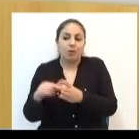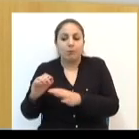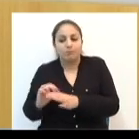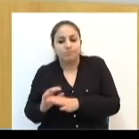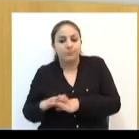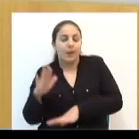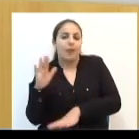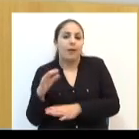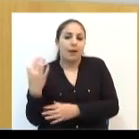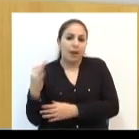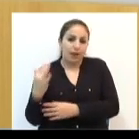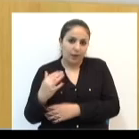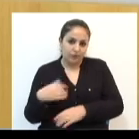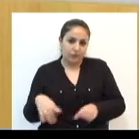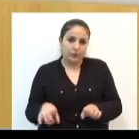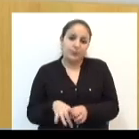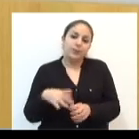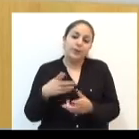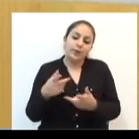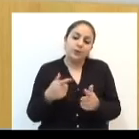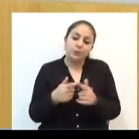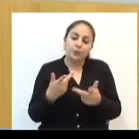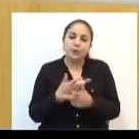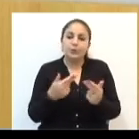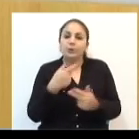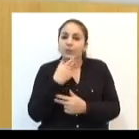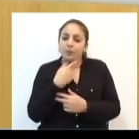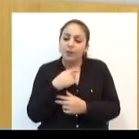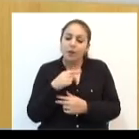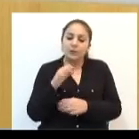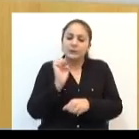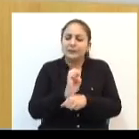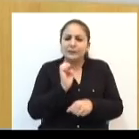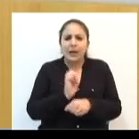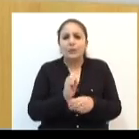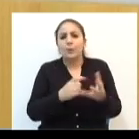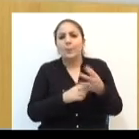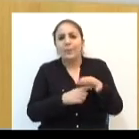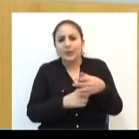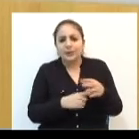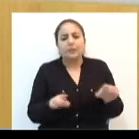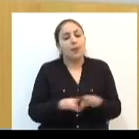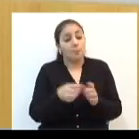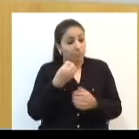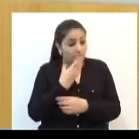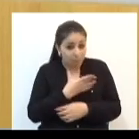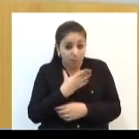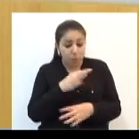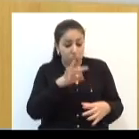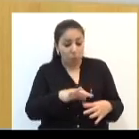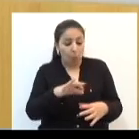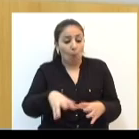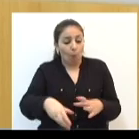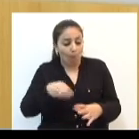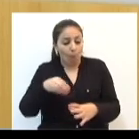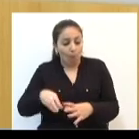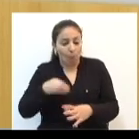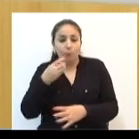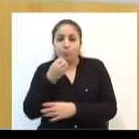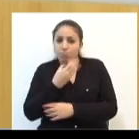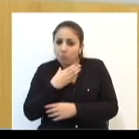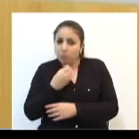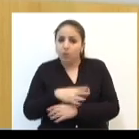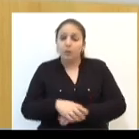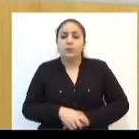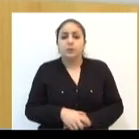esse tipo de coisa e muitas vezes é diluído pelo resto do estado. O Paraná está colhendo bem, então vai ter uma safra boa, isso ajuda a diluir. Outros